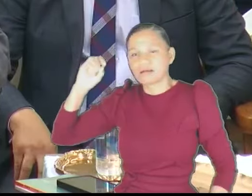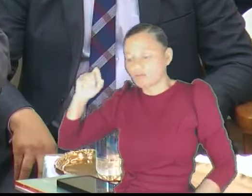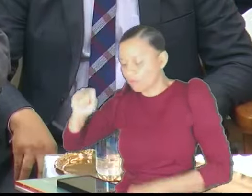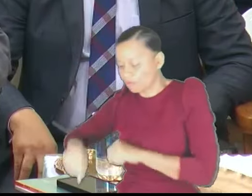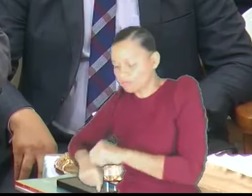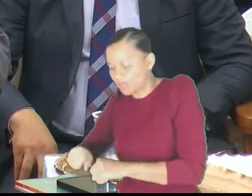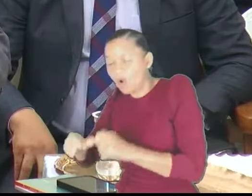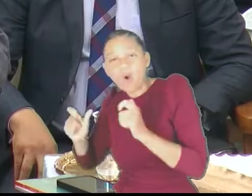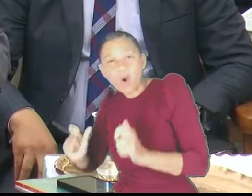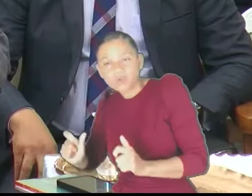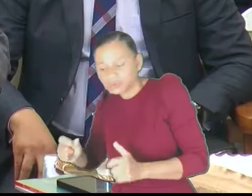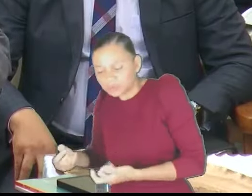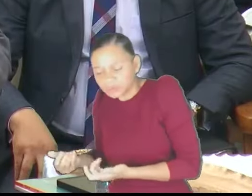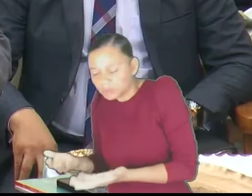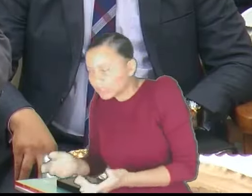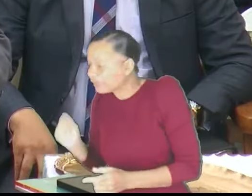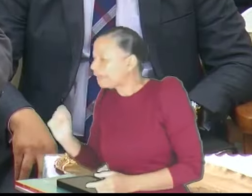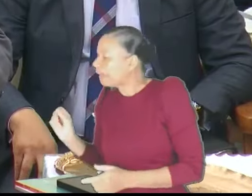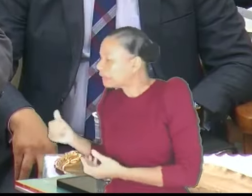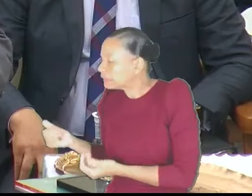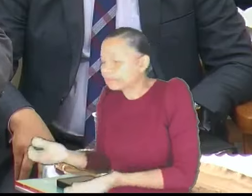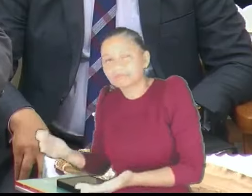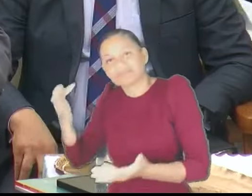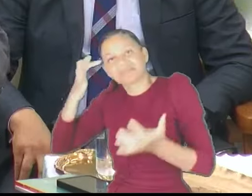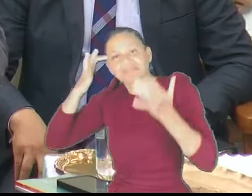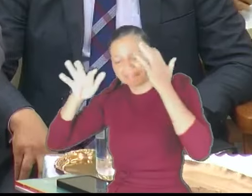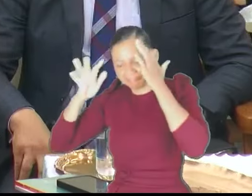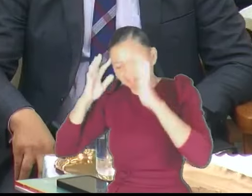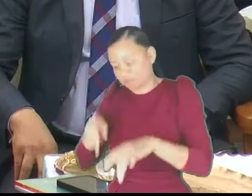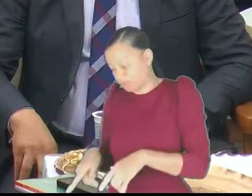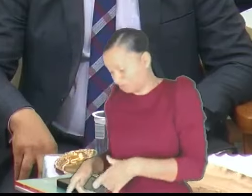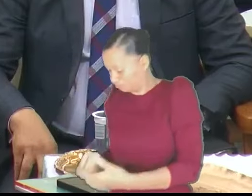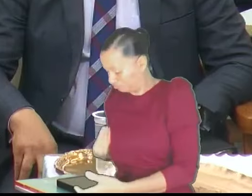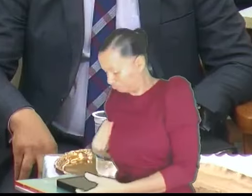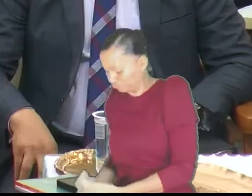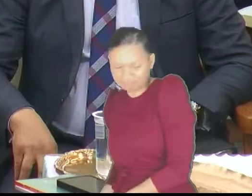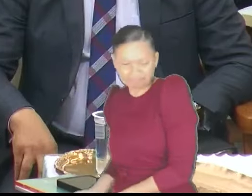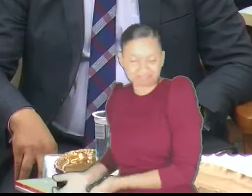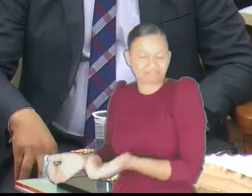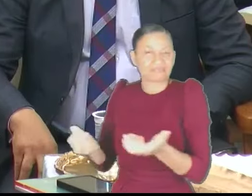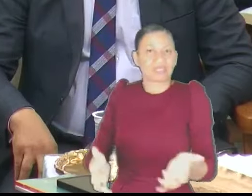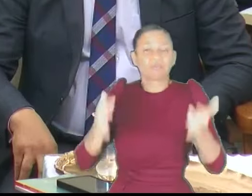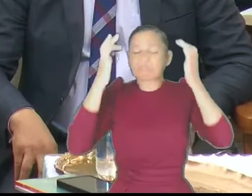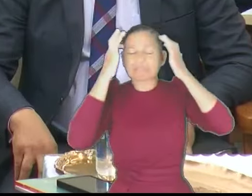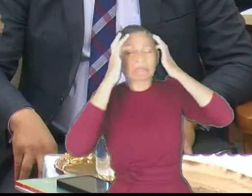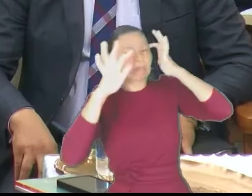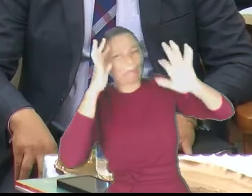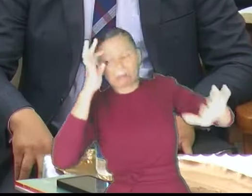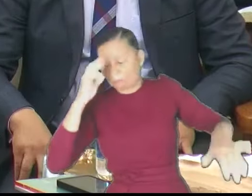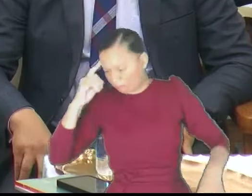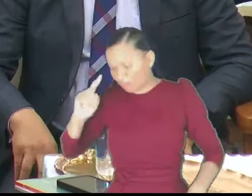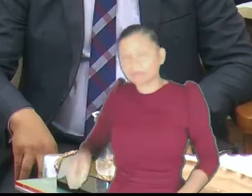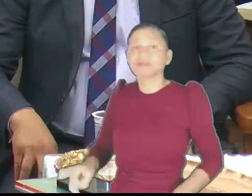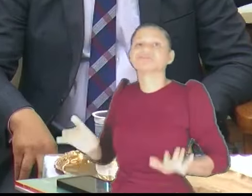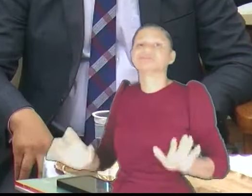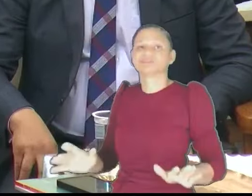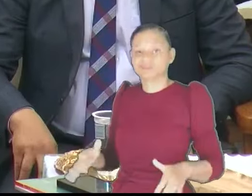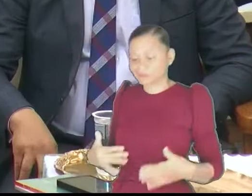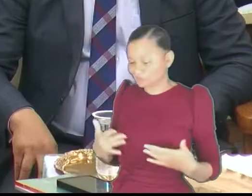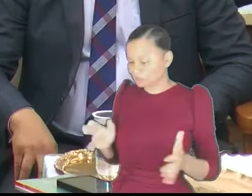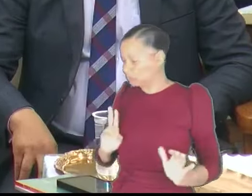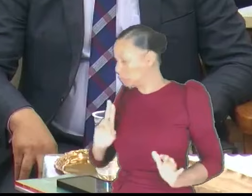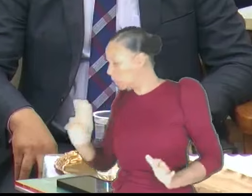sei. Quem trouxe? Não sei, só sei que está aqui e vai morrer. Eu não quero saber quem está mandando, eu não quero saber